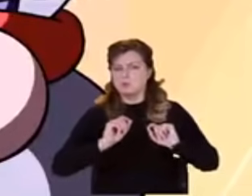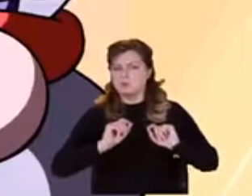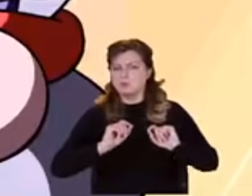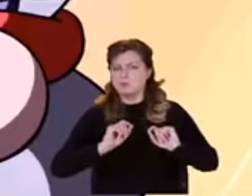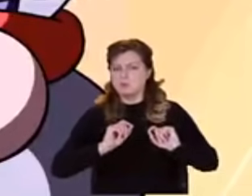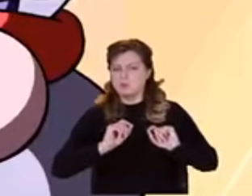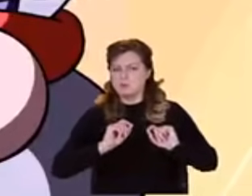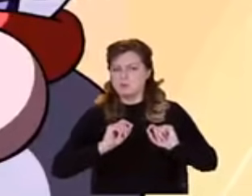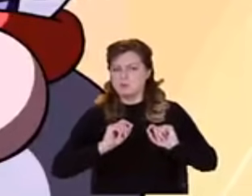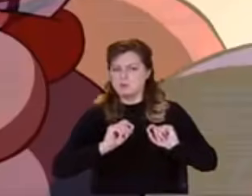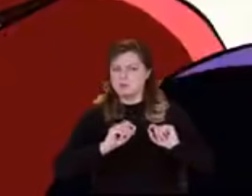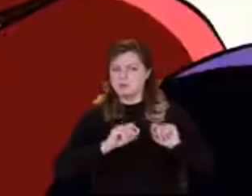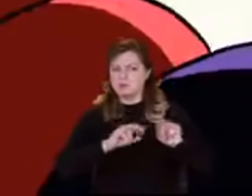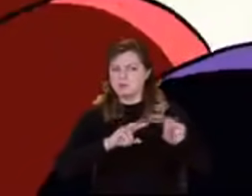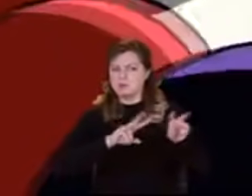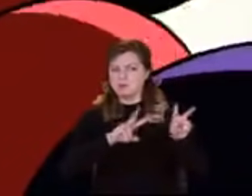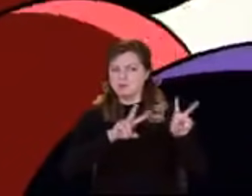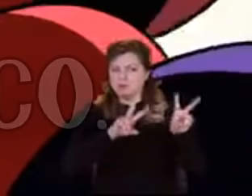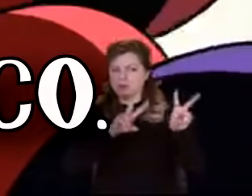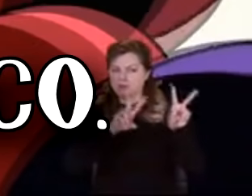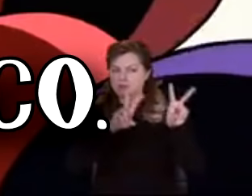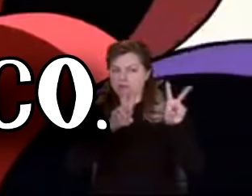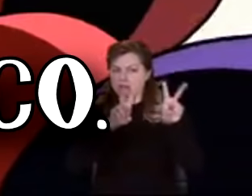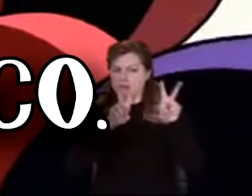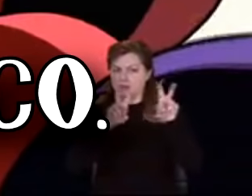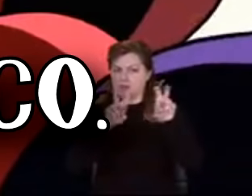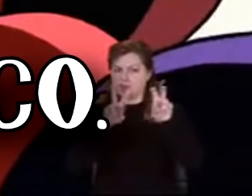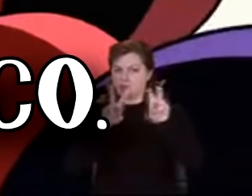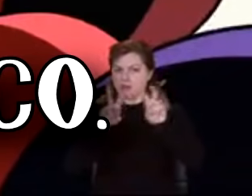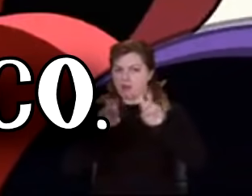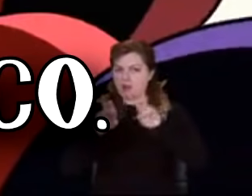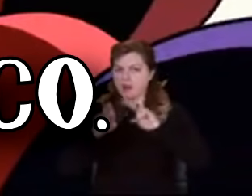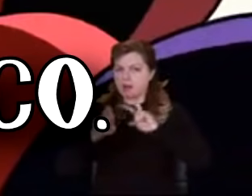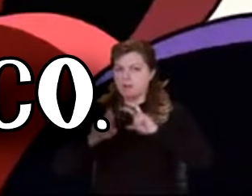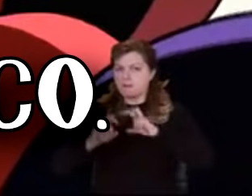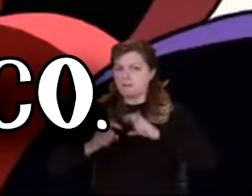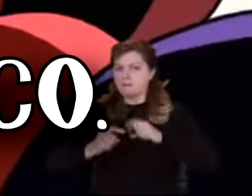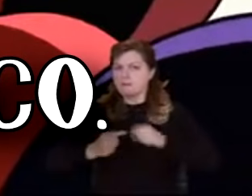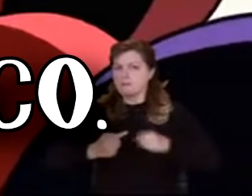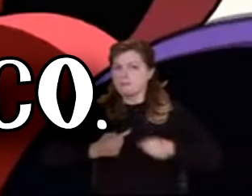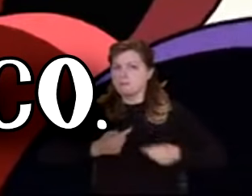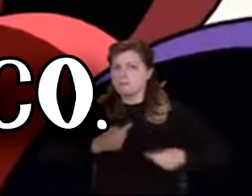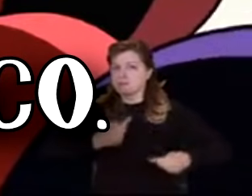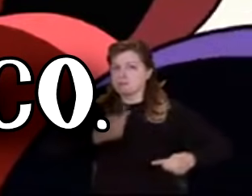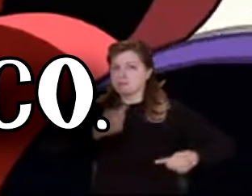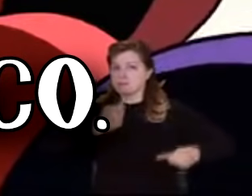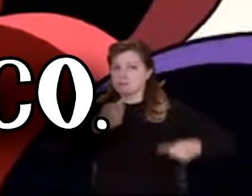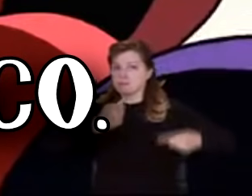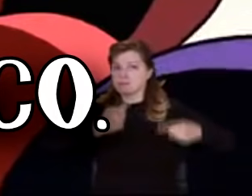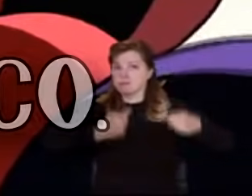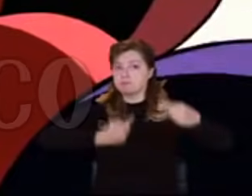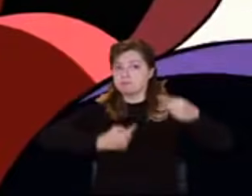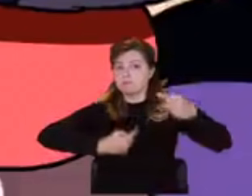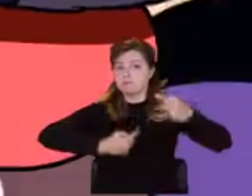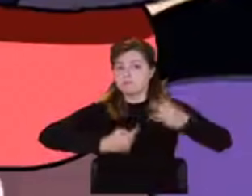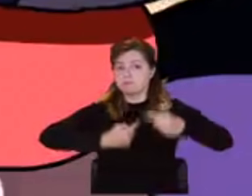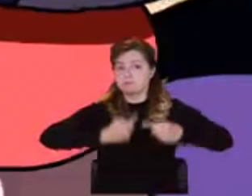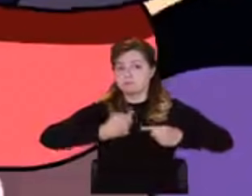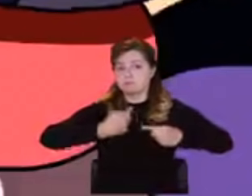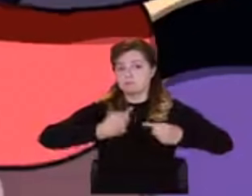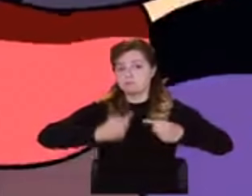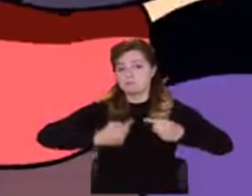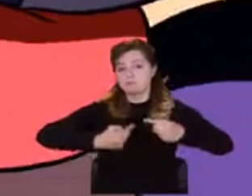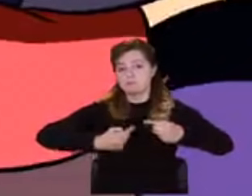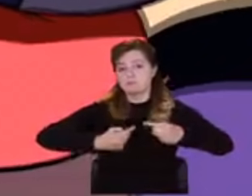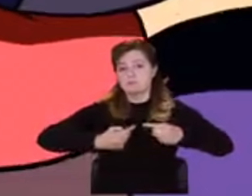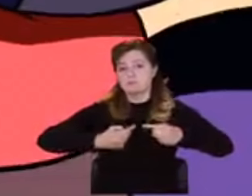né, que faz sentido nenhum. E bizarramente relativizando programas como Round 6 com obras como até mesmo Steven